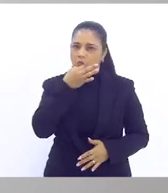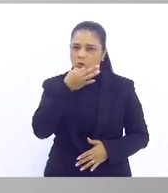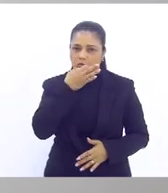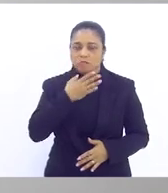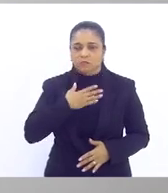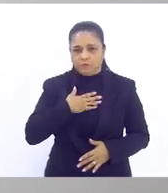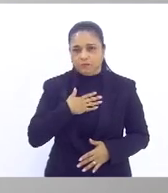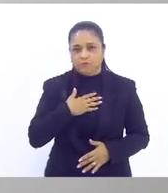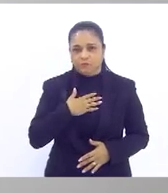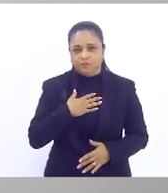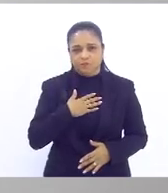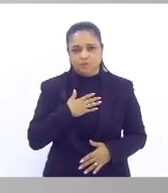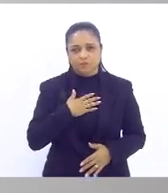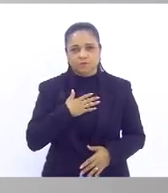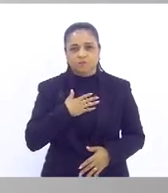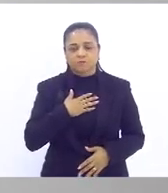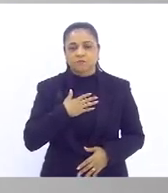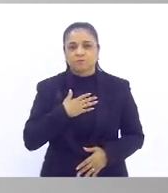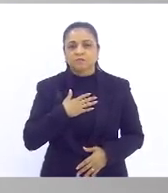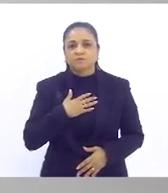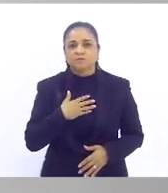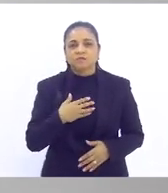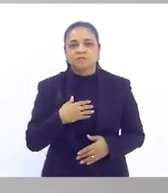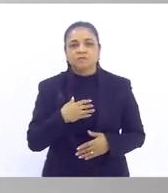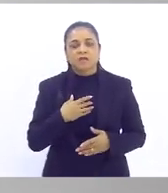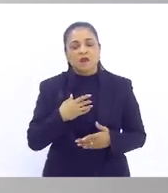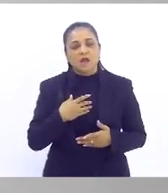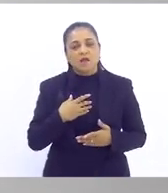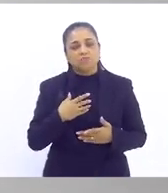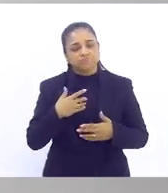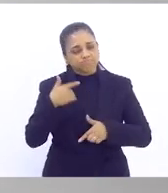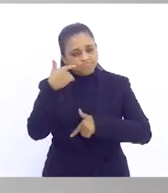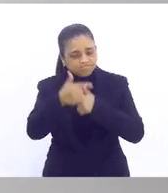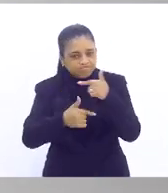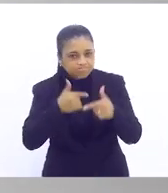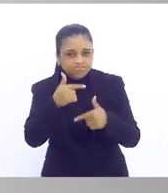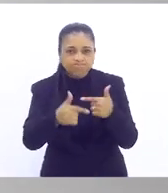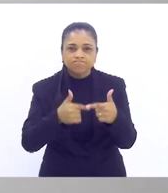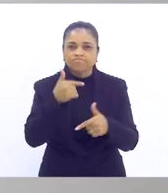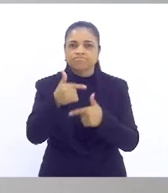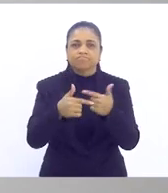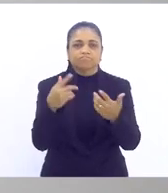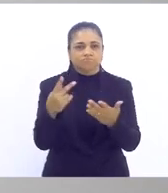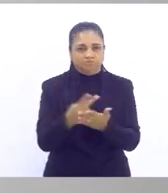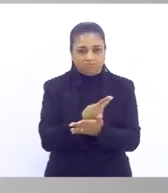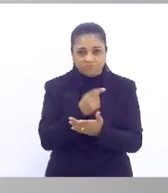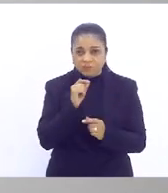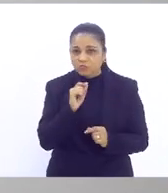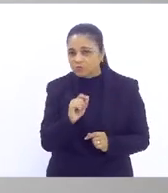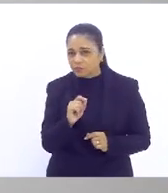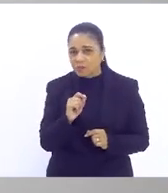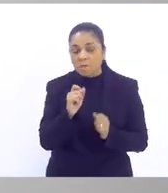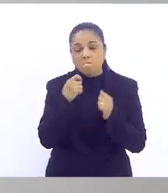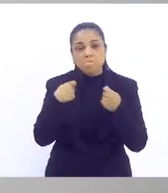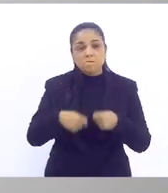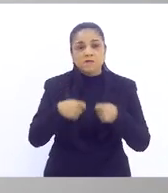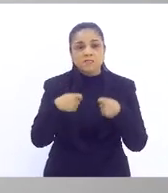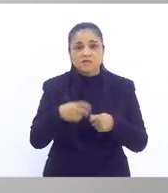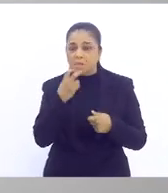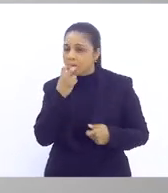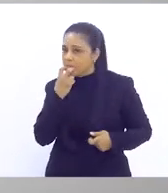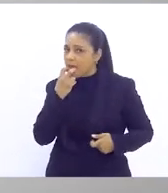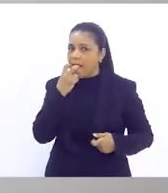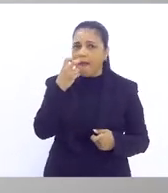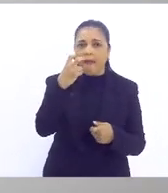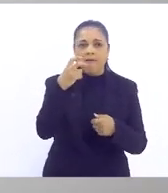porque as coisas para acontecer precisa de ter um clamor